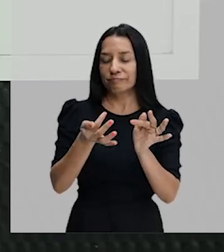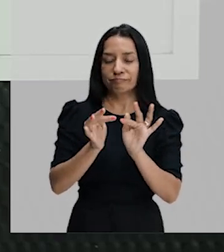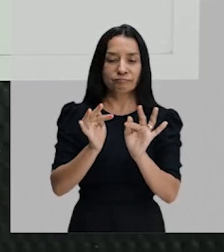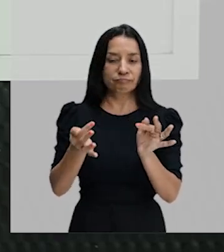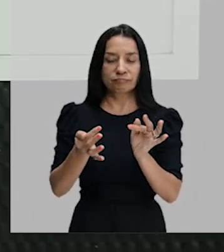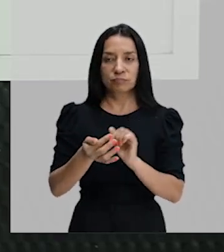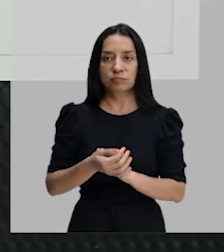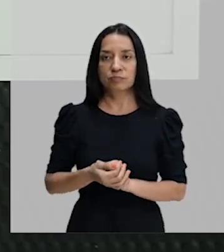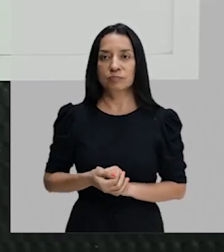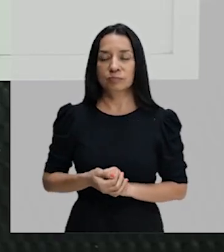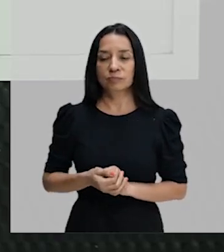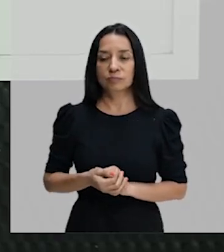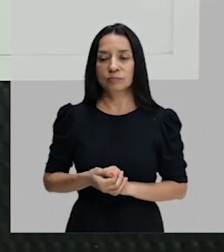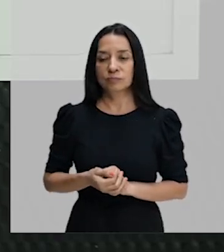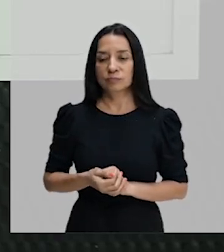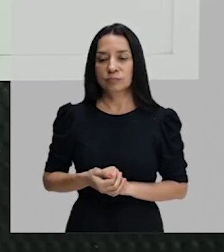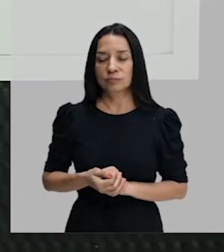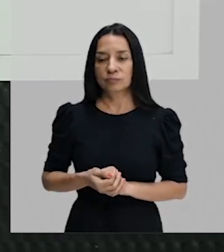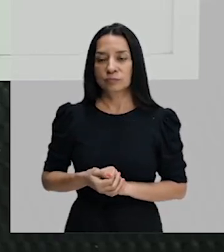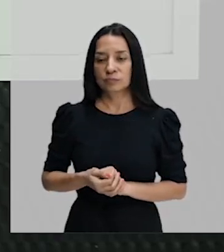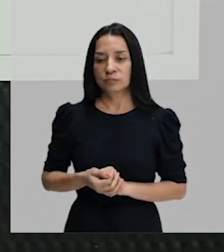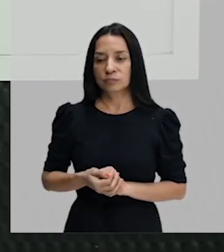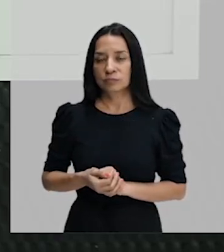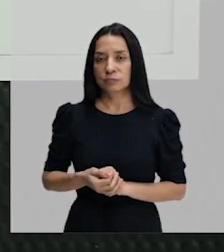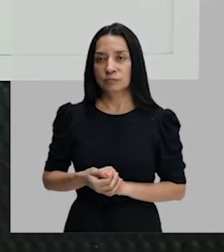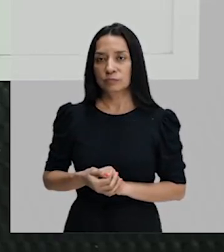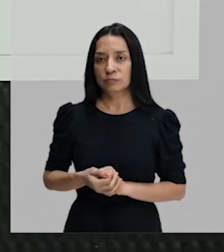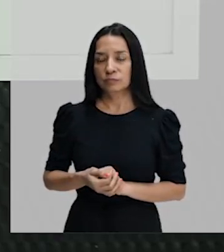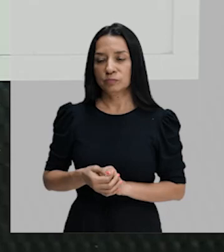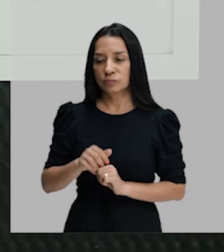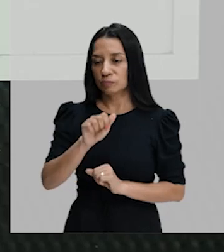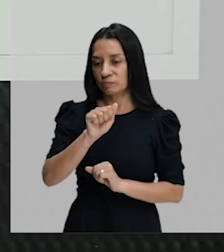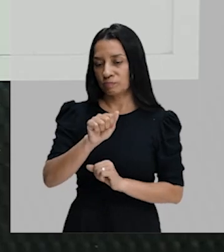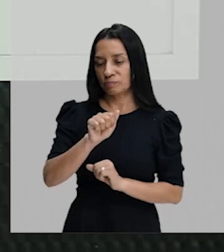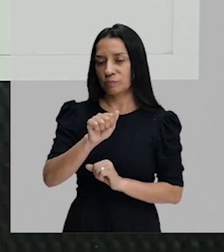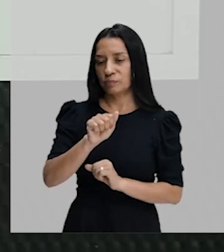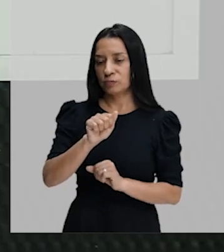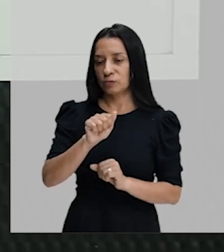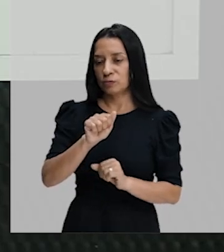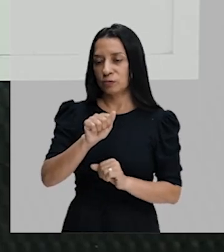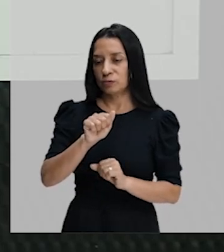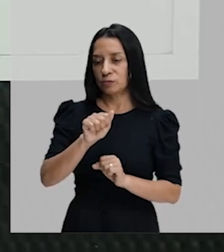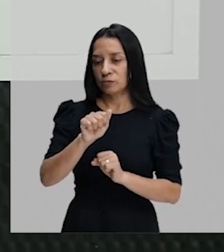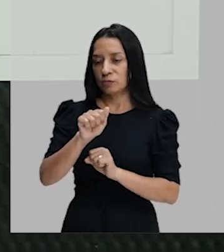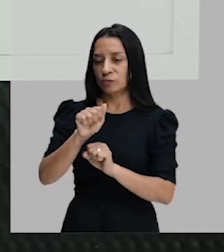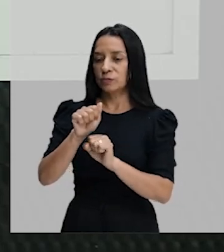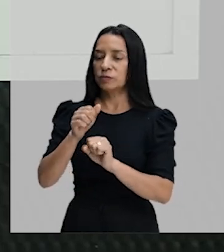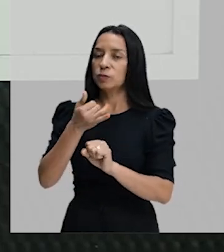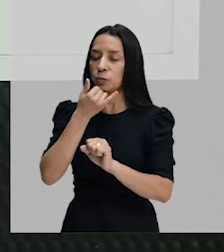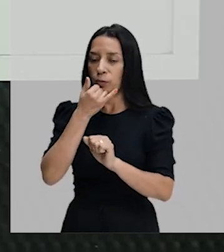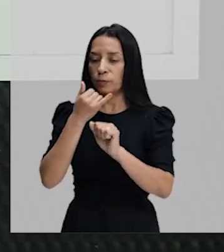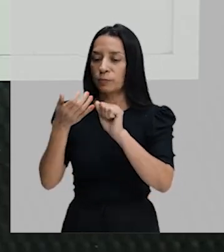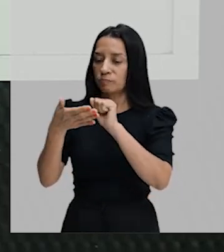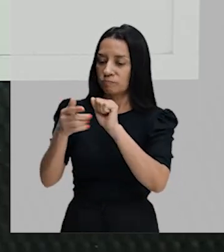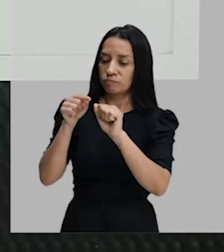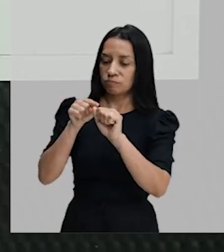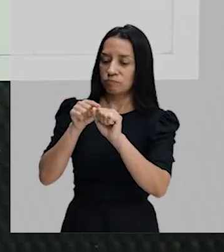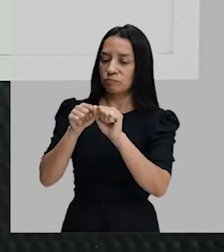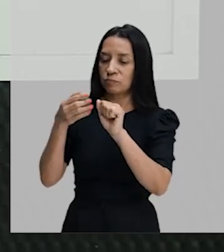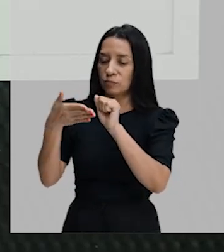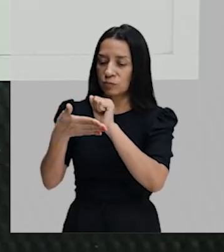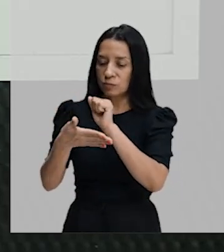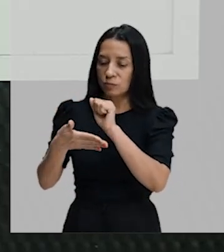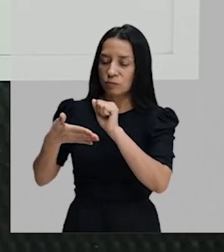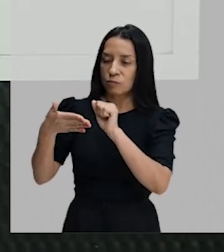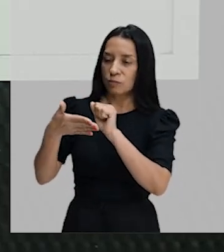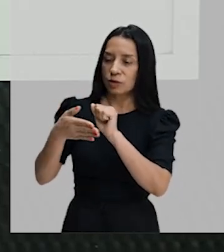simples. Na extremidade do vetor A, eu coloco a base do vetor B. Faço a junção dos dois.